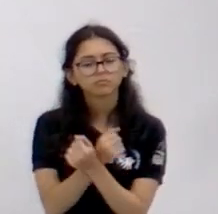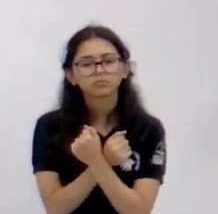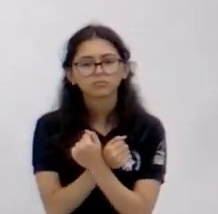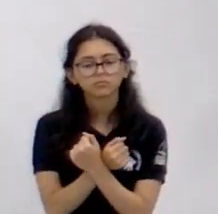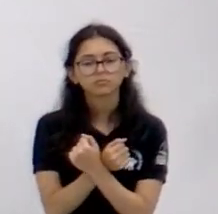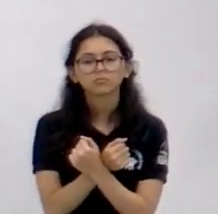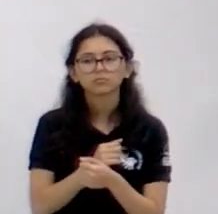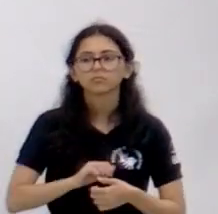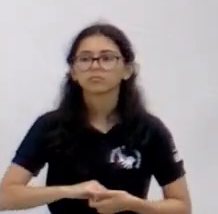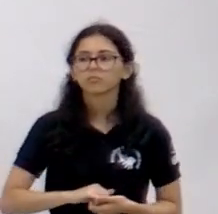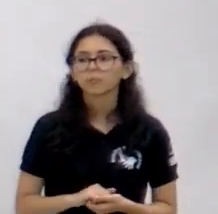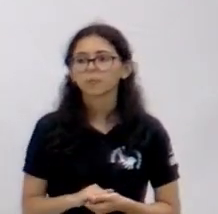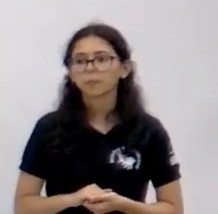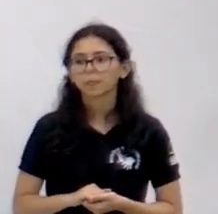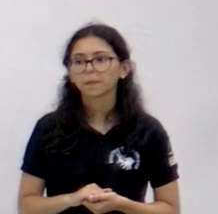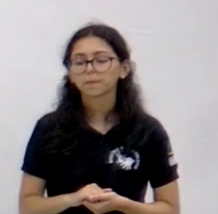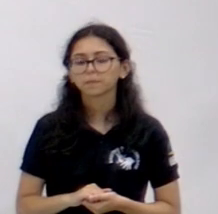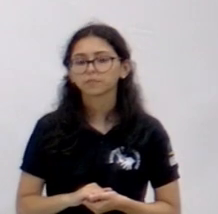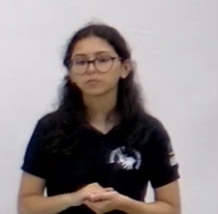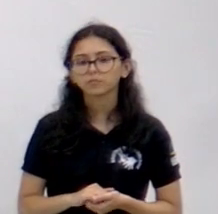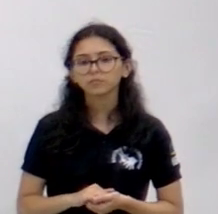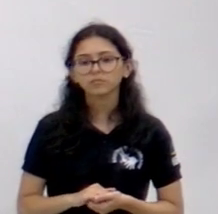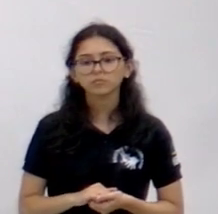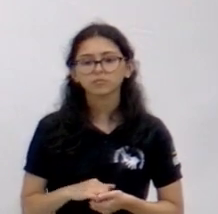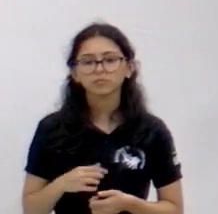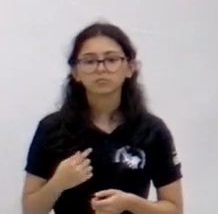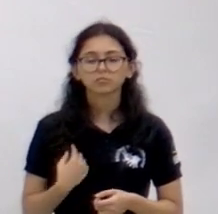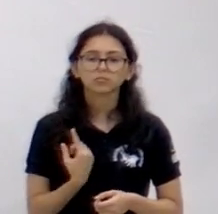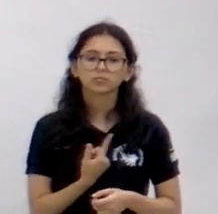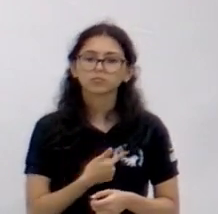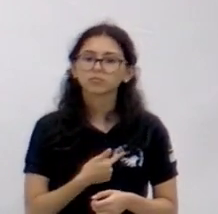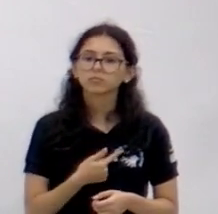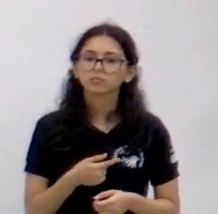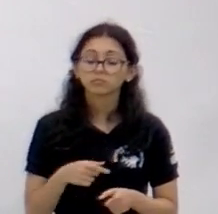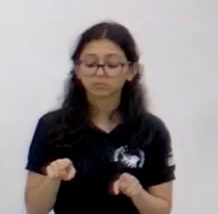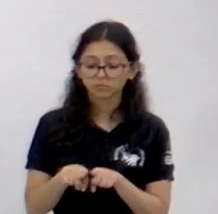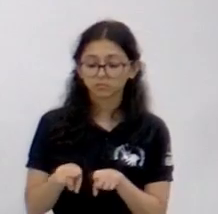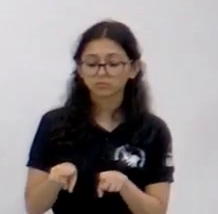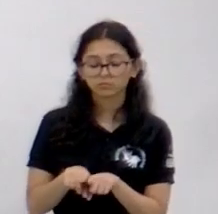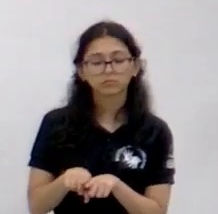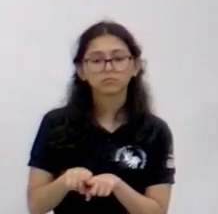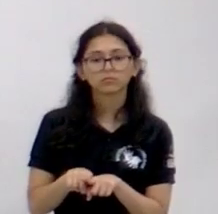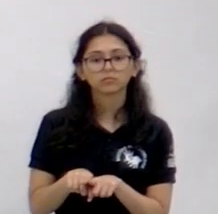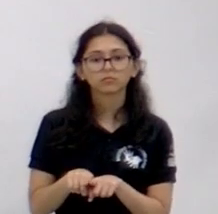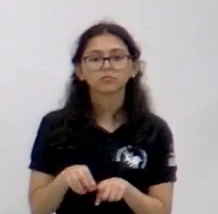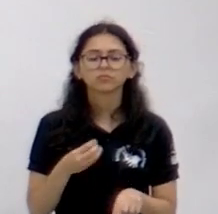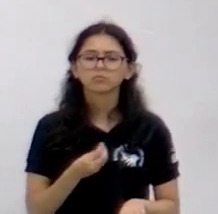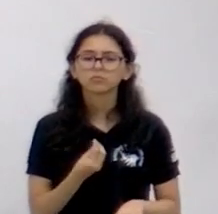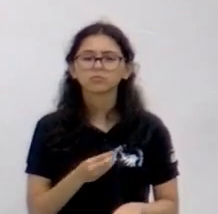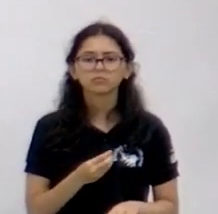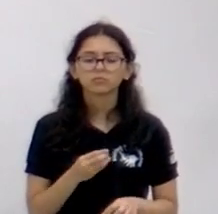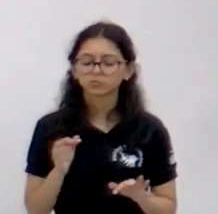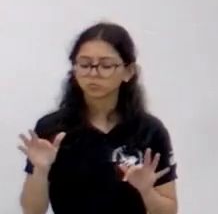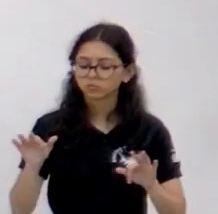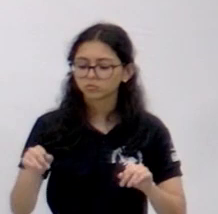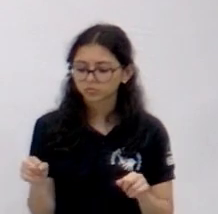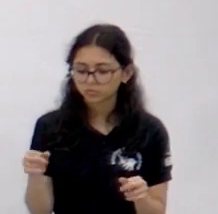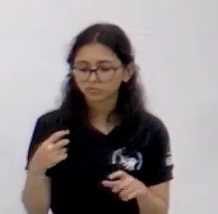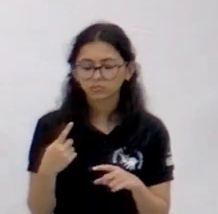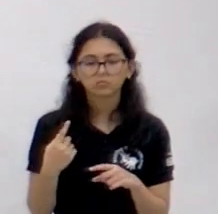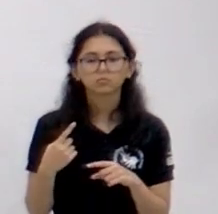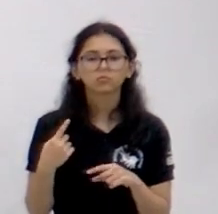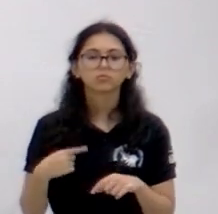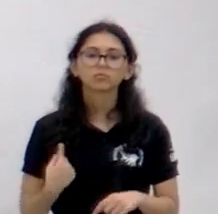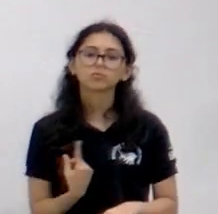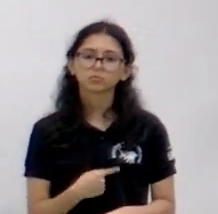É impressionante quando muitas vezes sofremos as consequências dos nossos atos impensados, da nossa